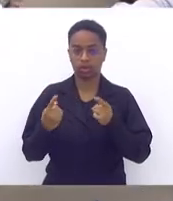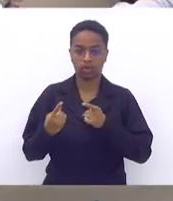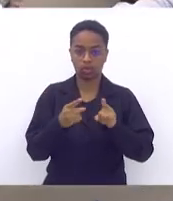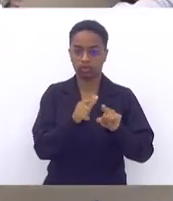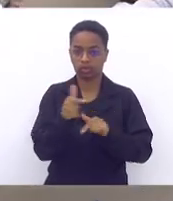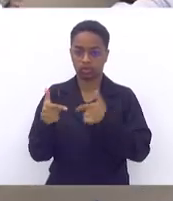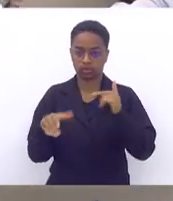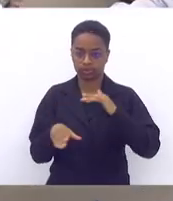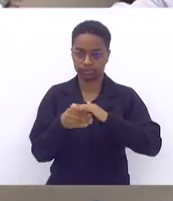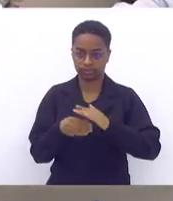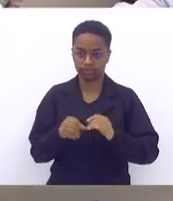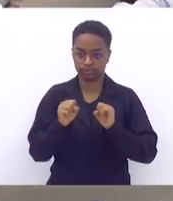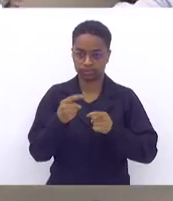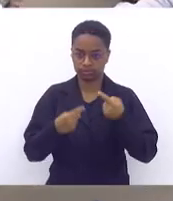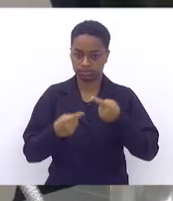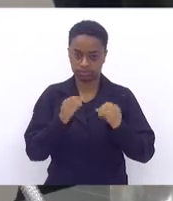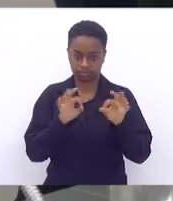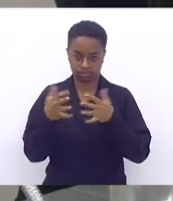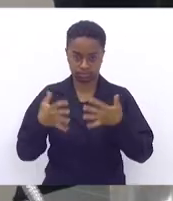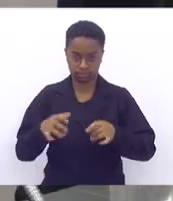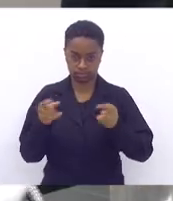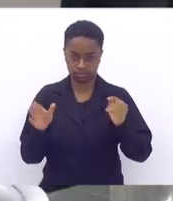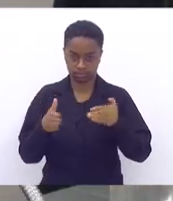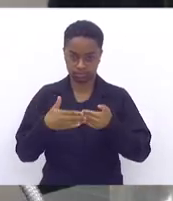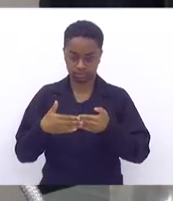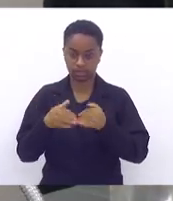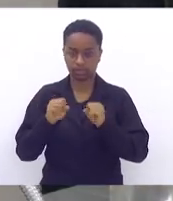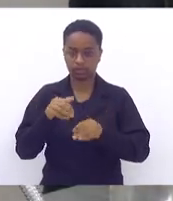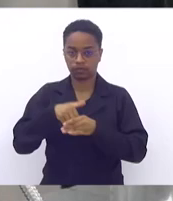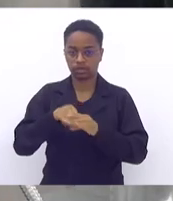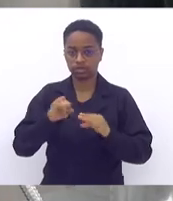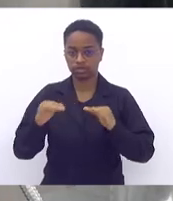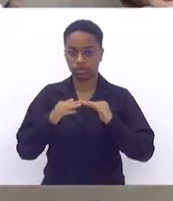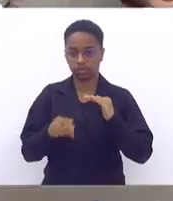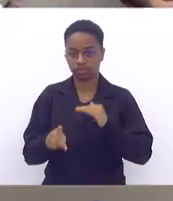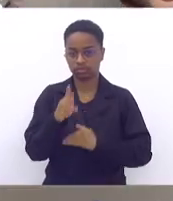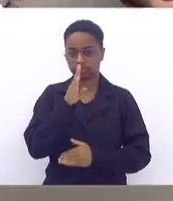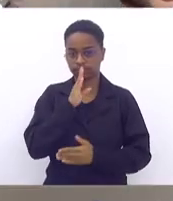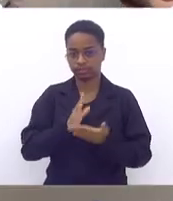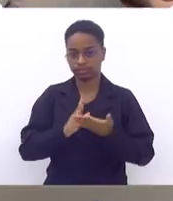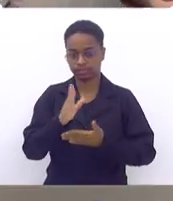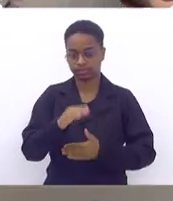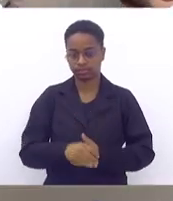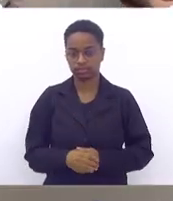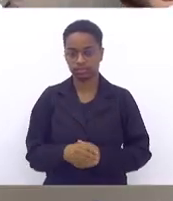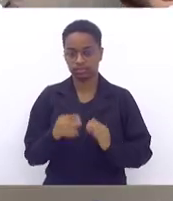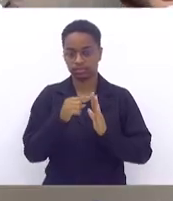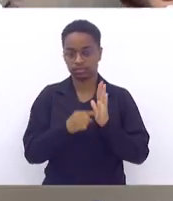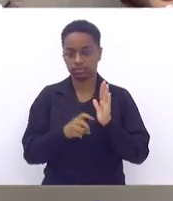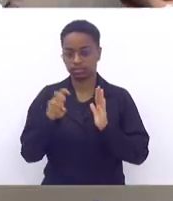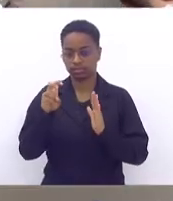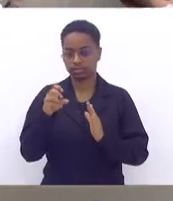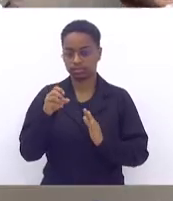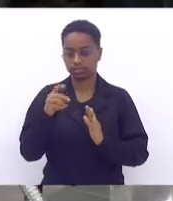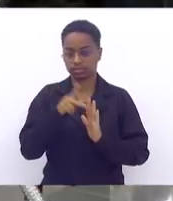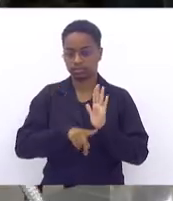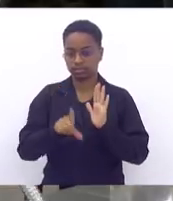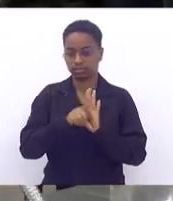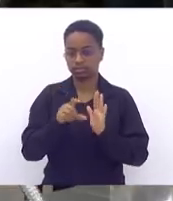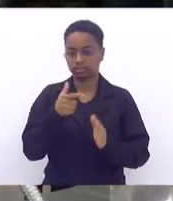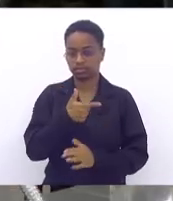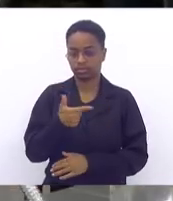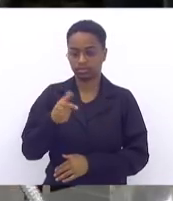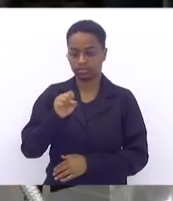discussão. Não havendo quem queira discutir, encerrada a discussão. Em votação, se os que aprovam permaneçam como estão, aprovado. Item 5 da pauta. Emendas de plenário